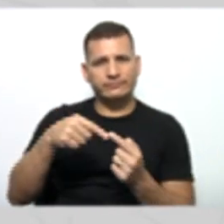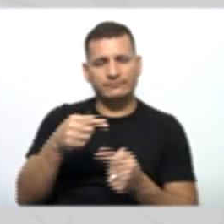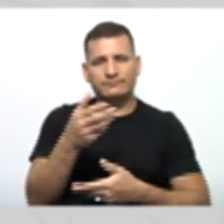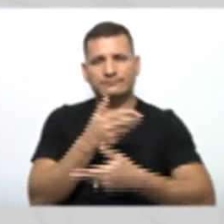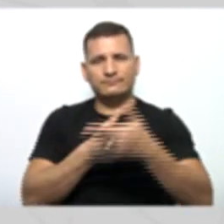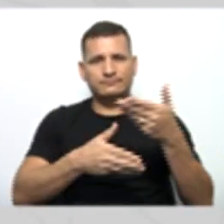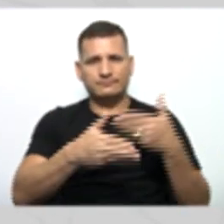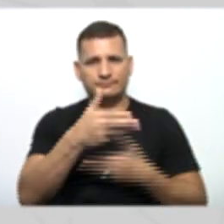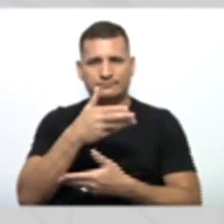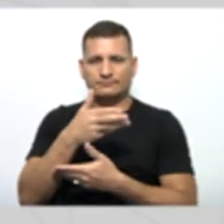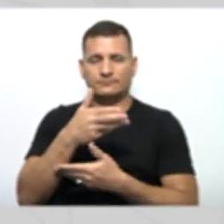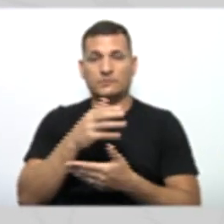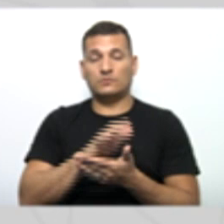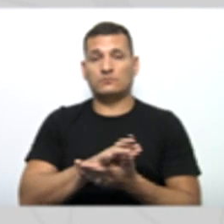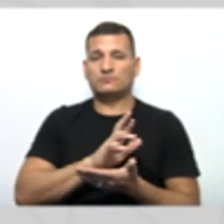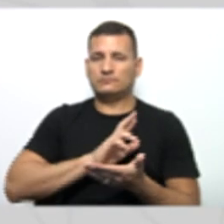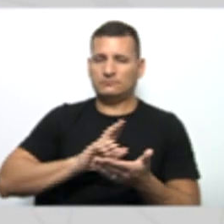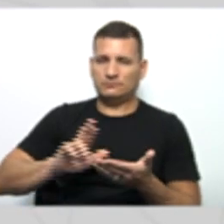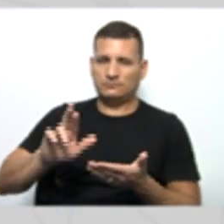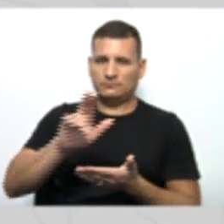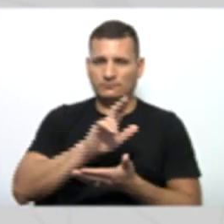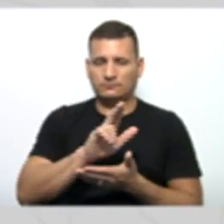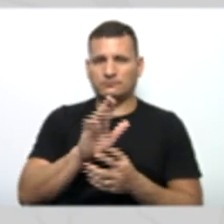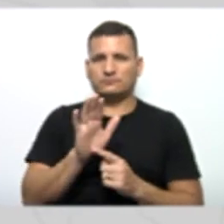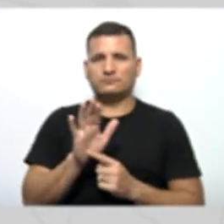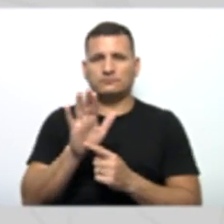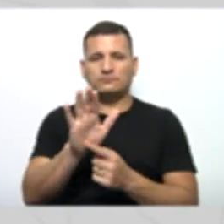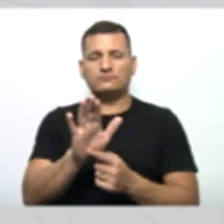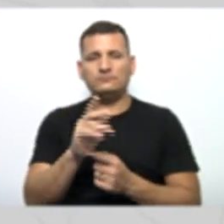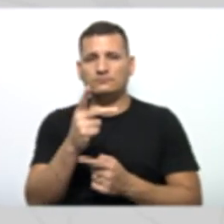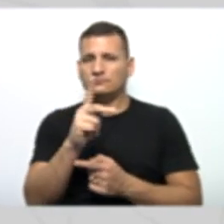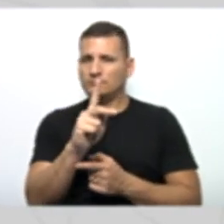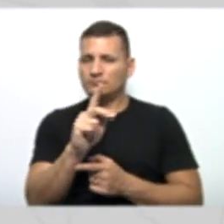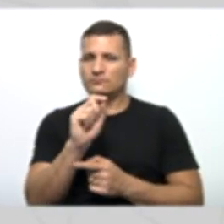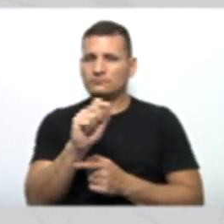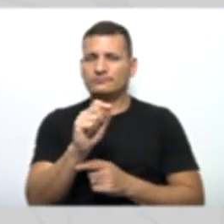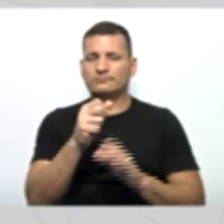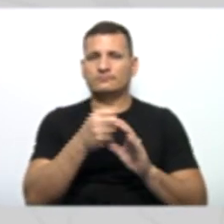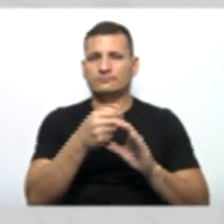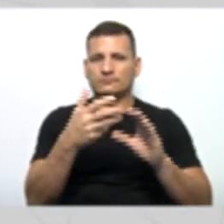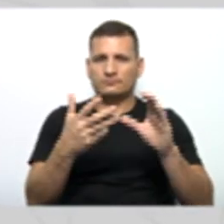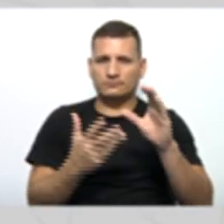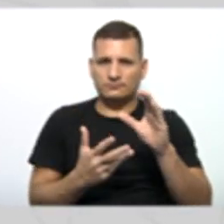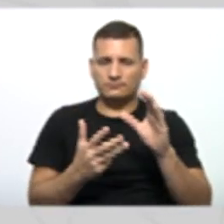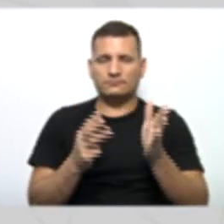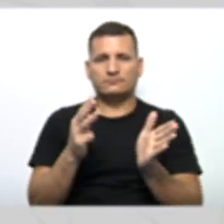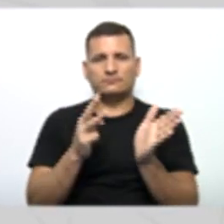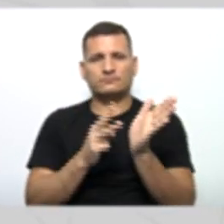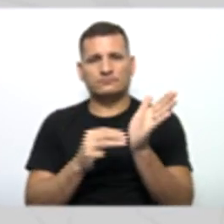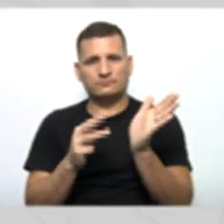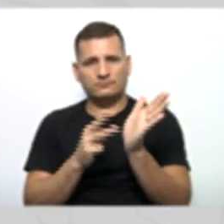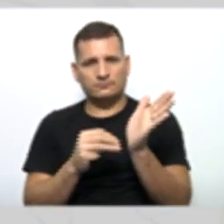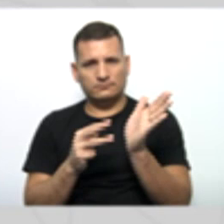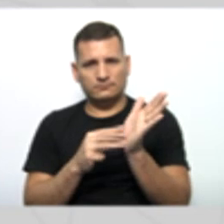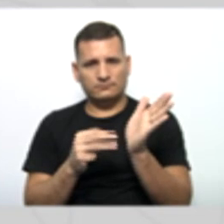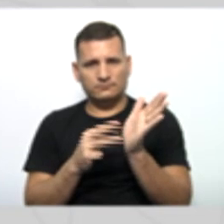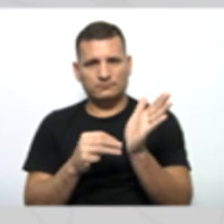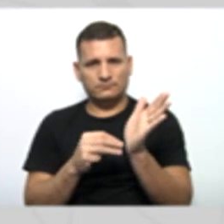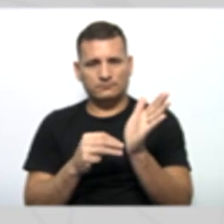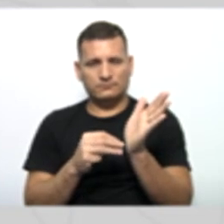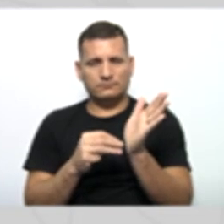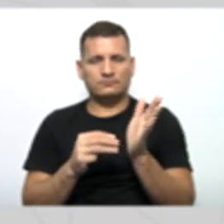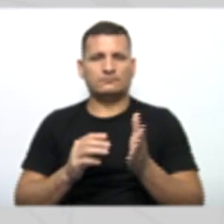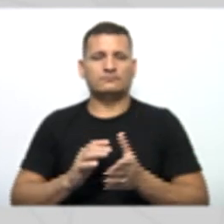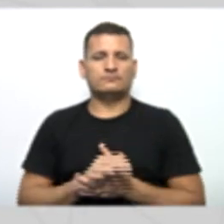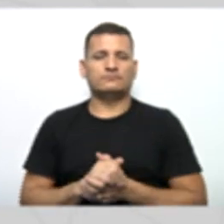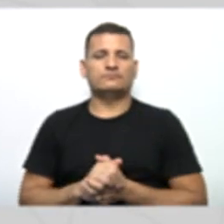diferentes. Mostra suas classes com seus atributos, características e métodos, que são